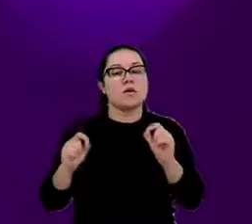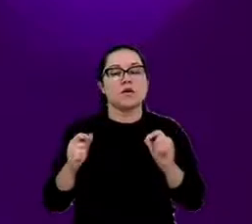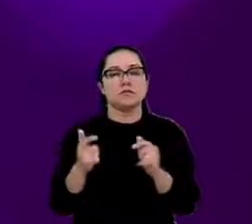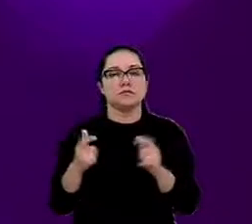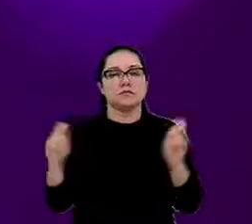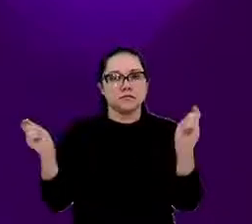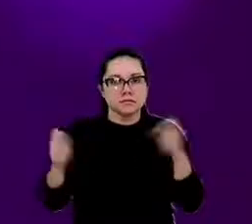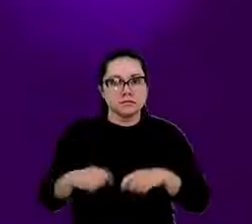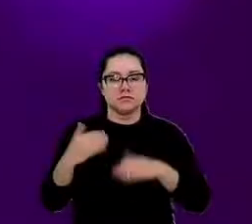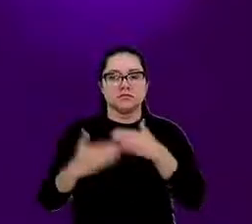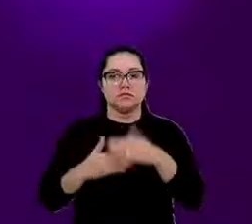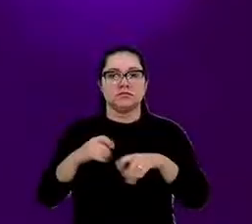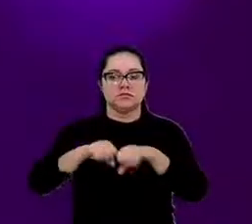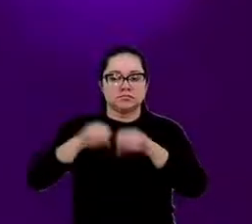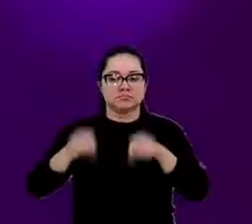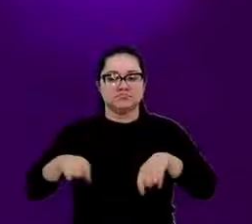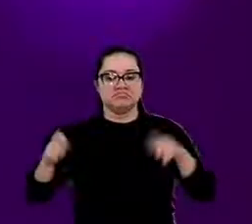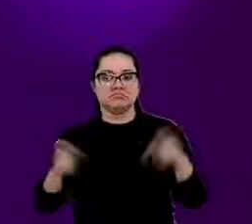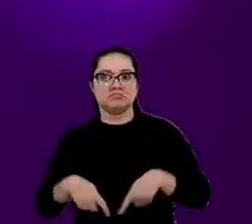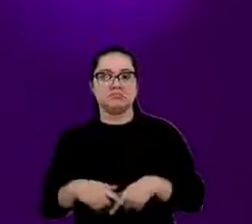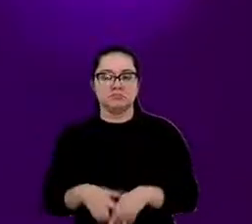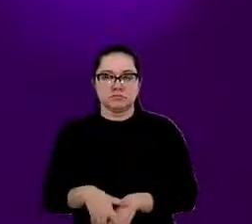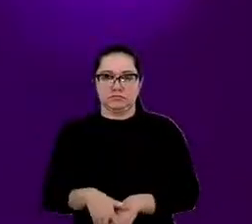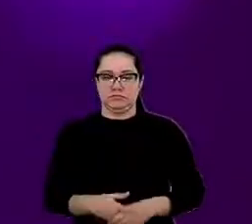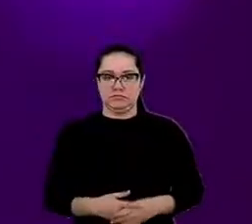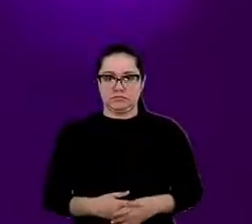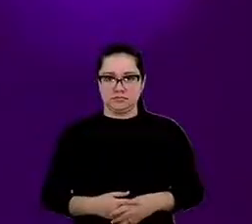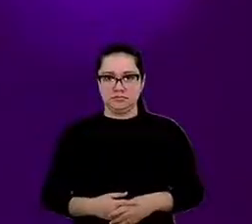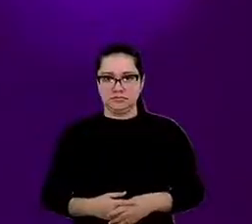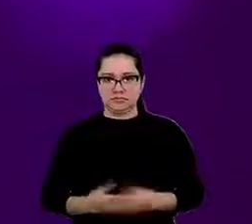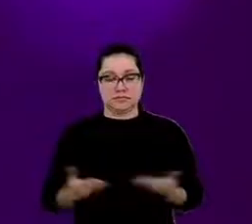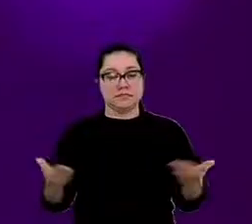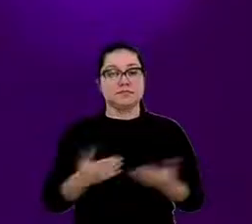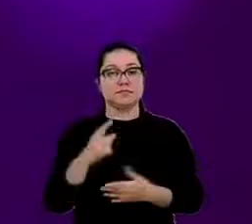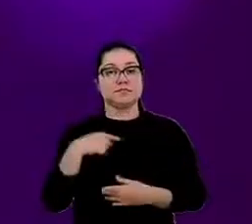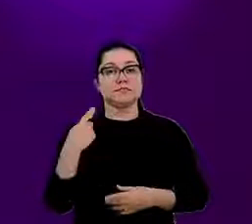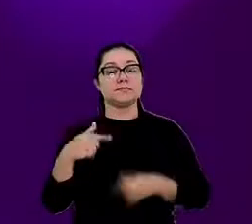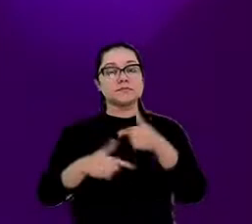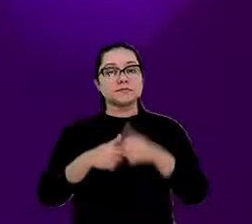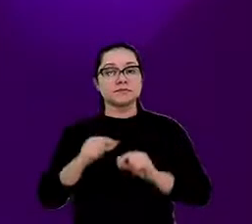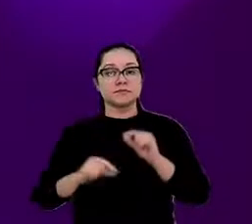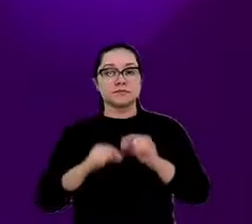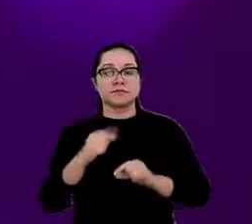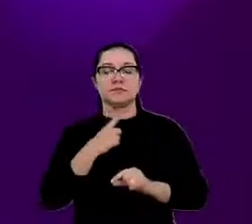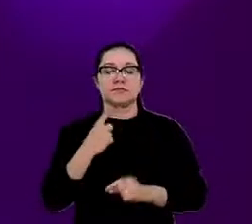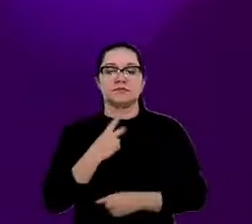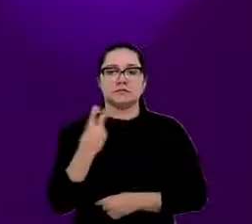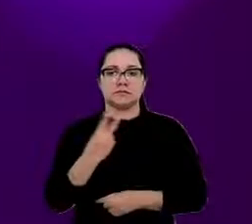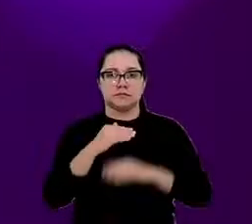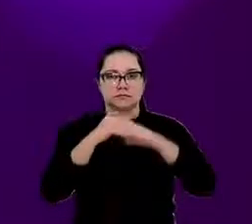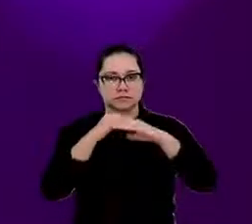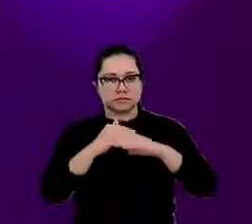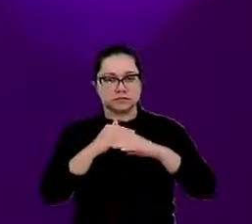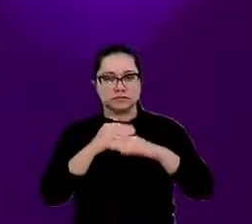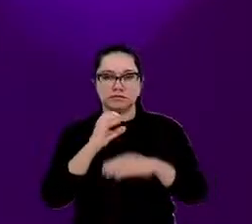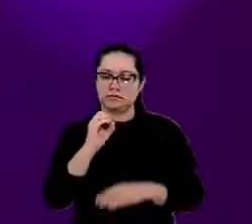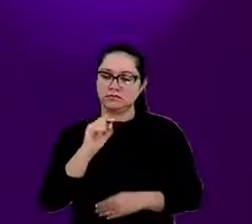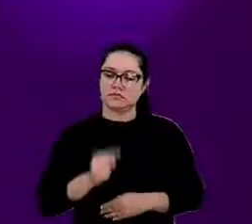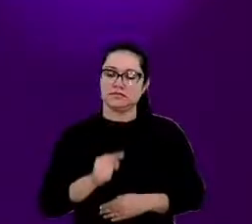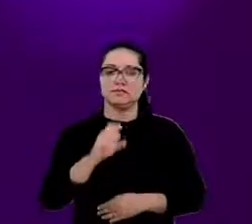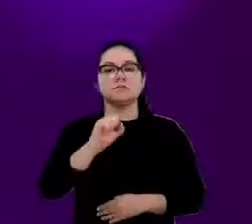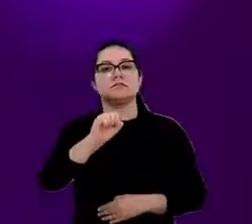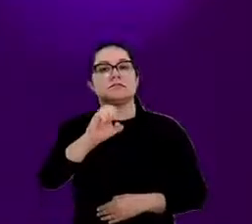de isquemia miocárdica nesse paciente. Atualmente, nós trabalhamos com um valor padrão abaixo de 0,80